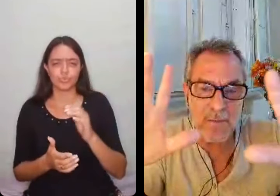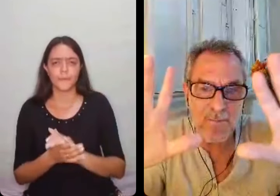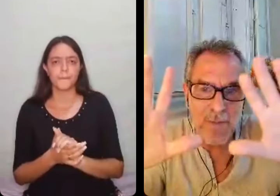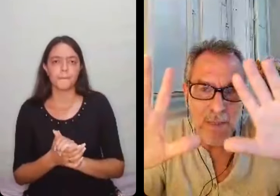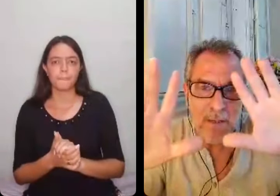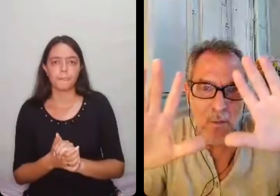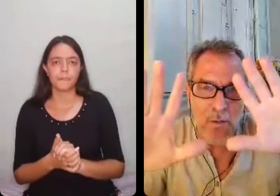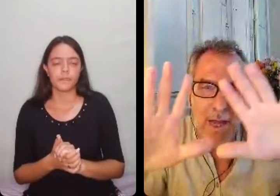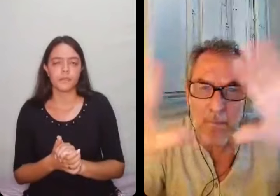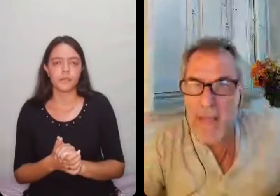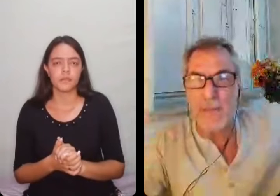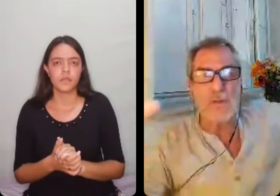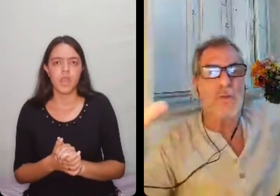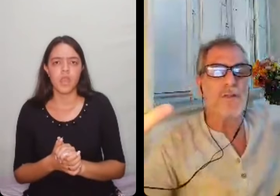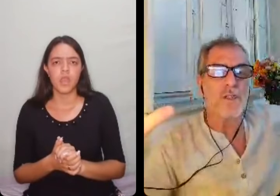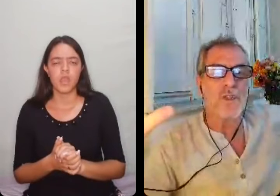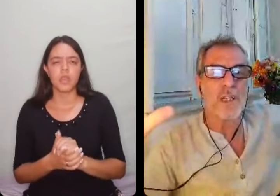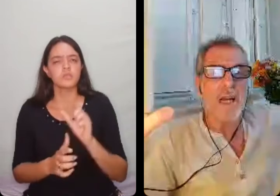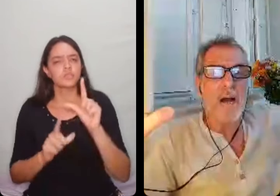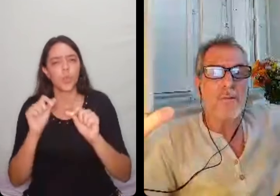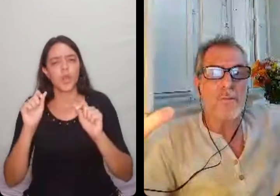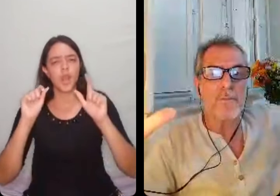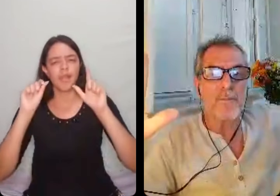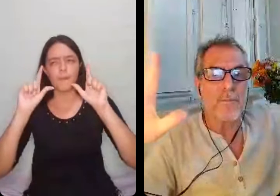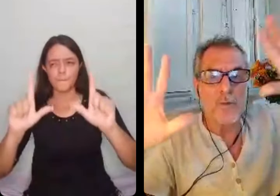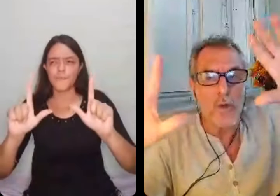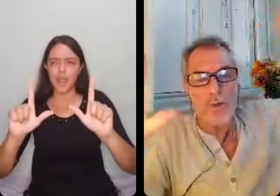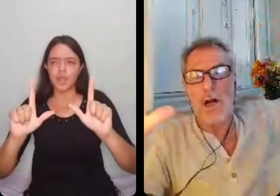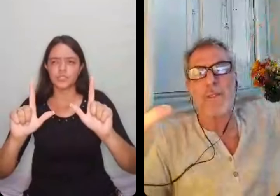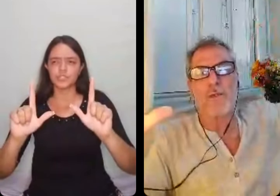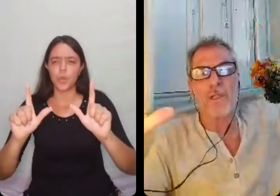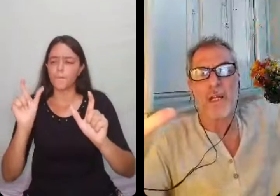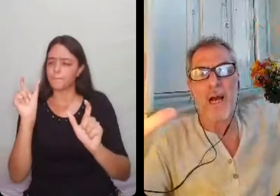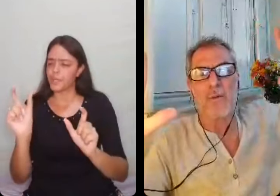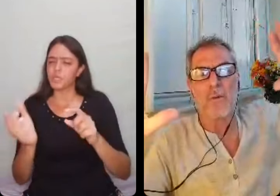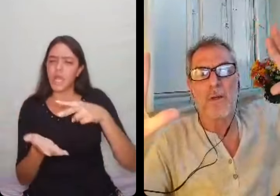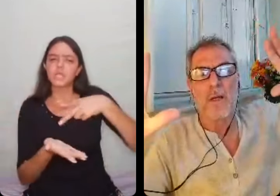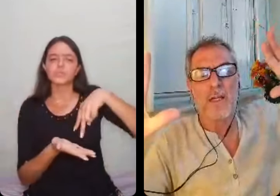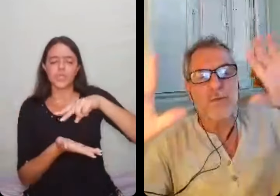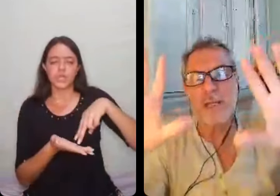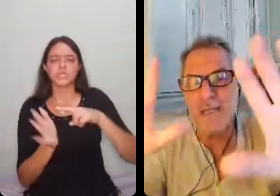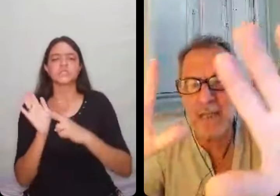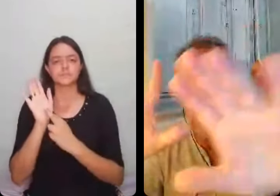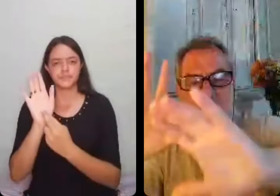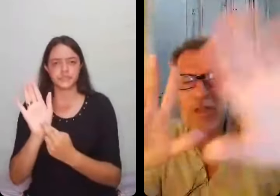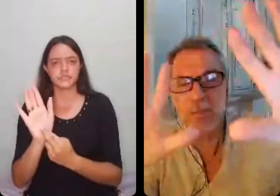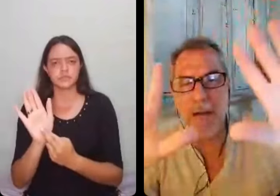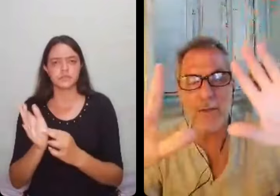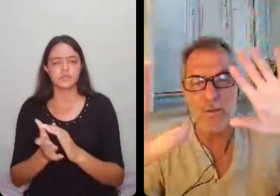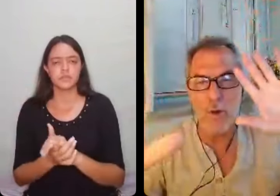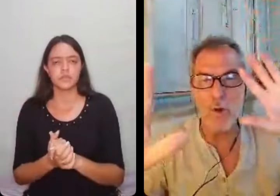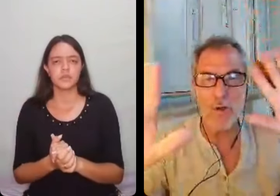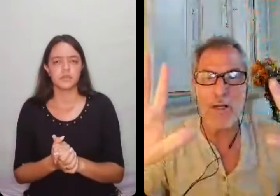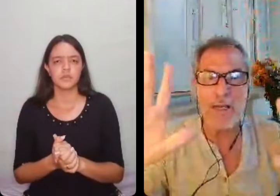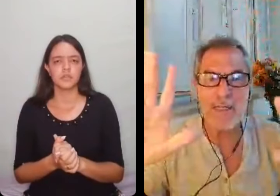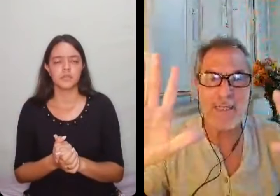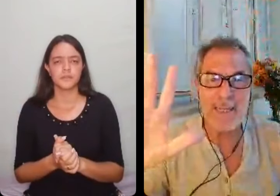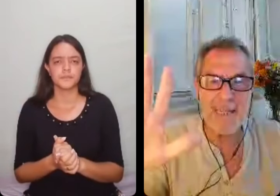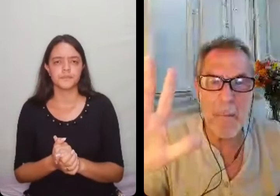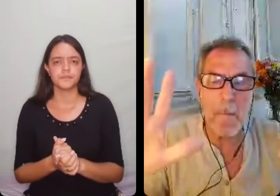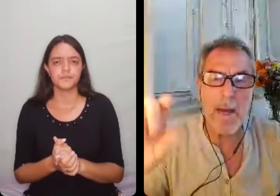fossem fragmentos de uma visão general, não a visão general, que sugerisse um espaço, um color,